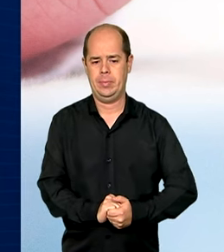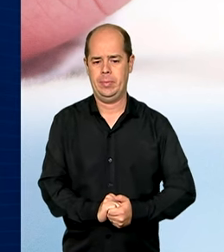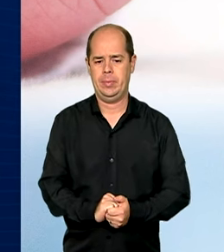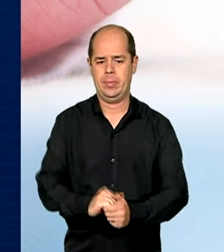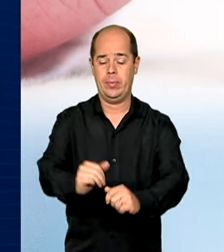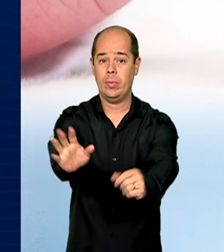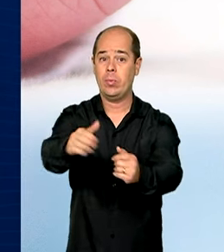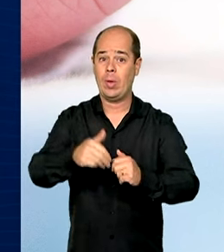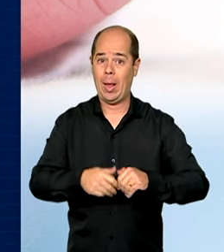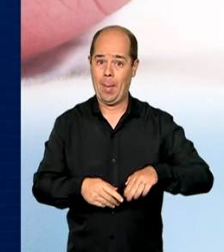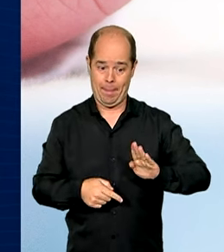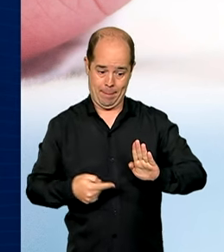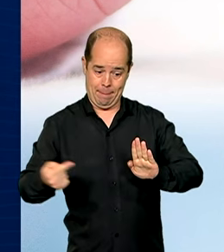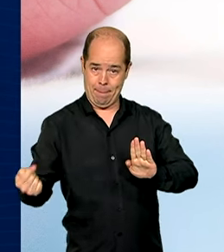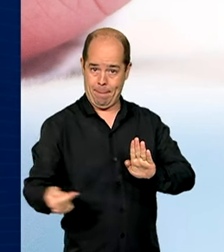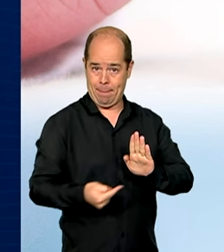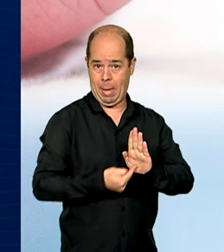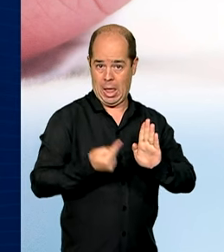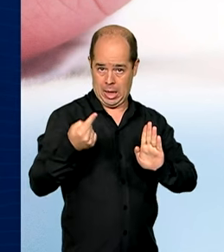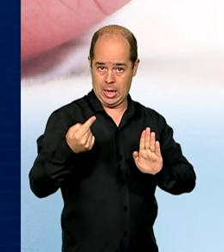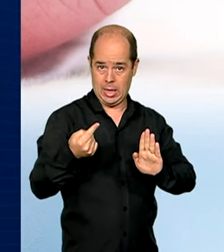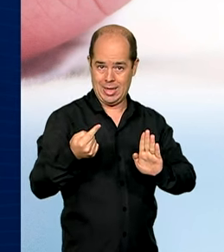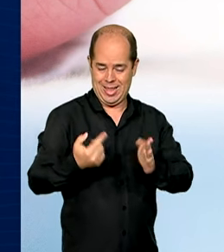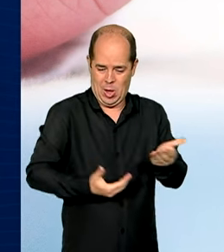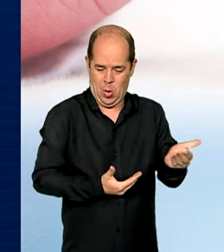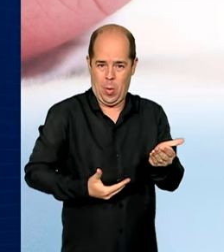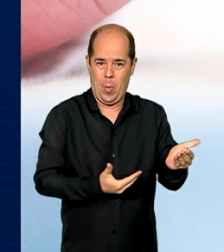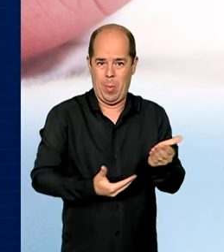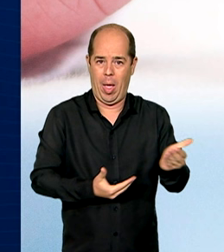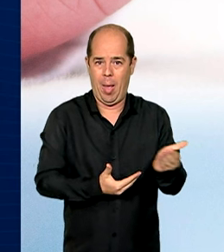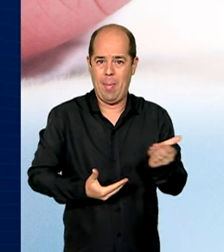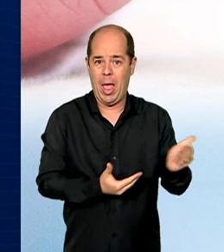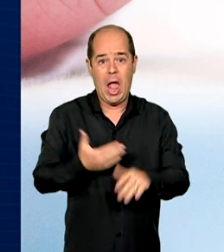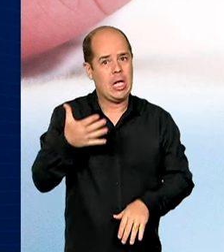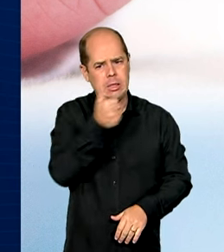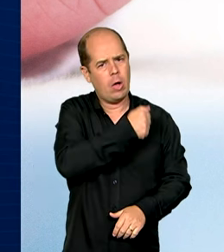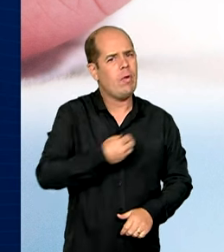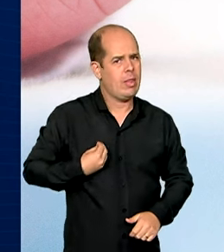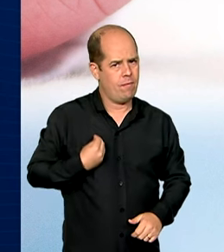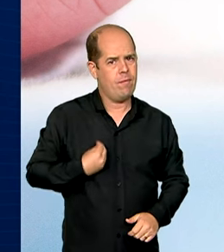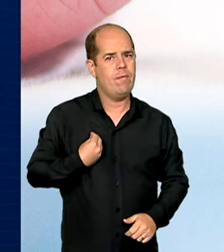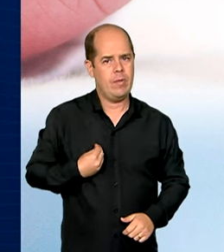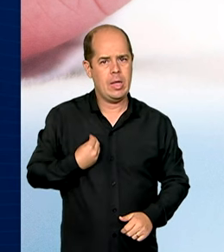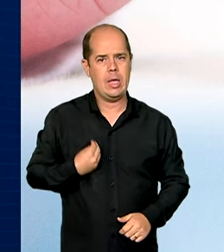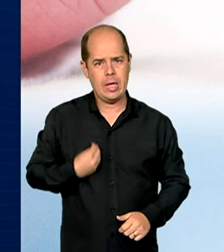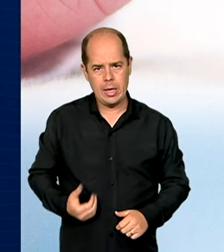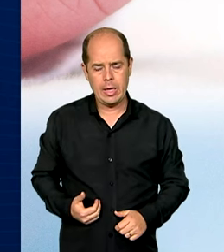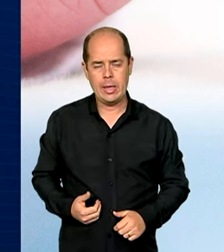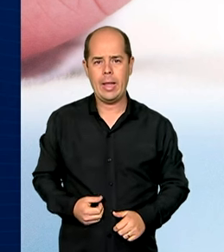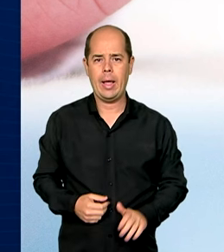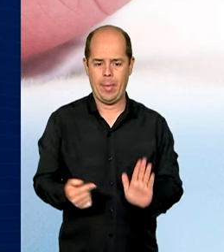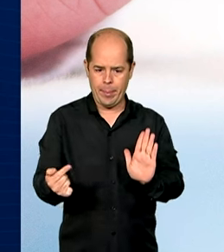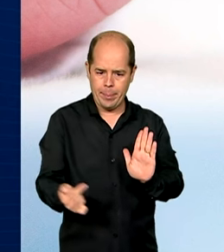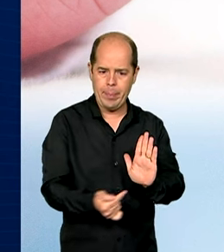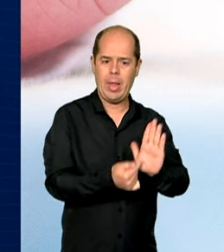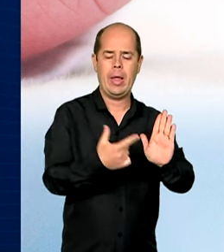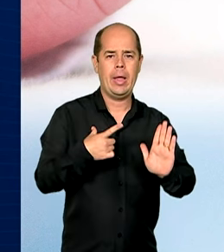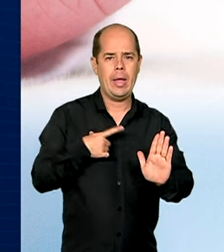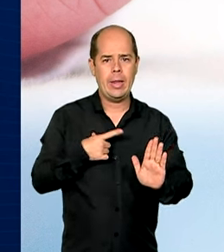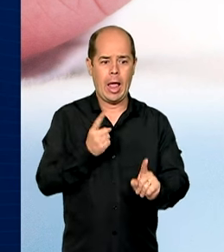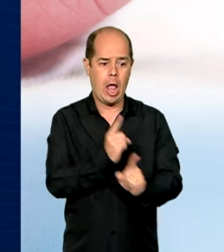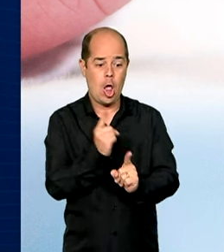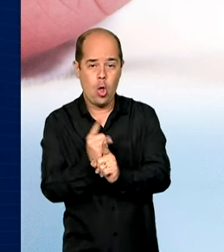do pezinho, tem salvado muitas vidas desde a criação. Atualmente, o exame detecta cerca de